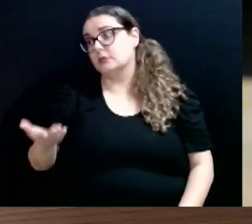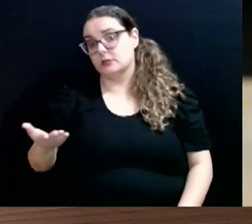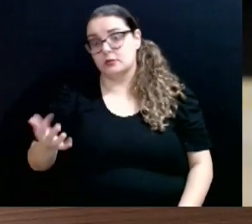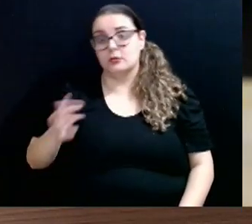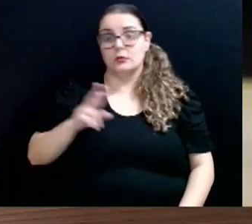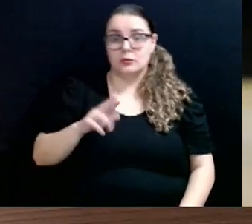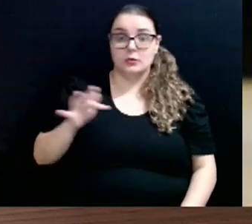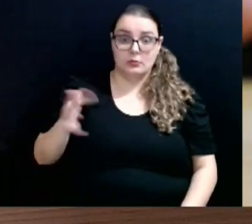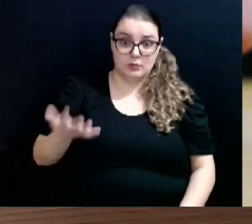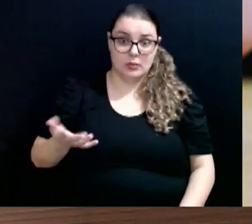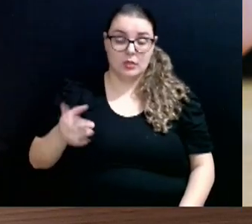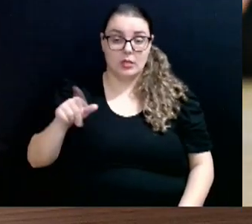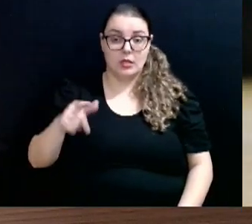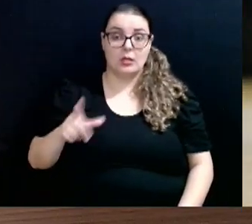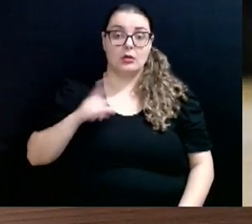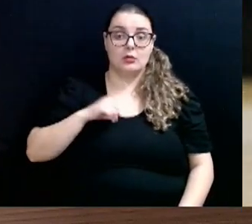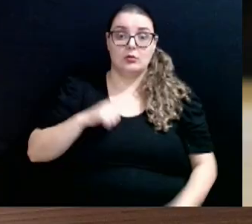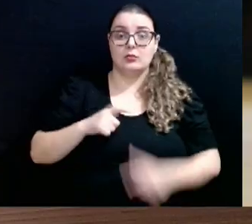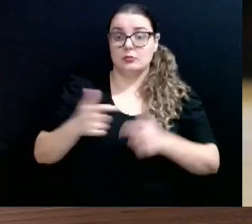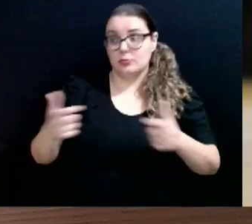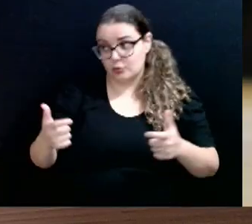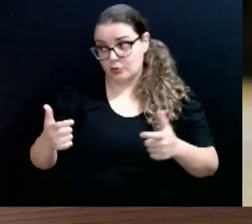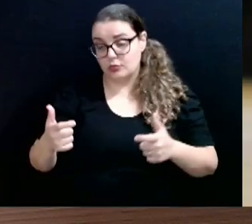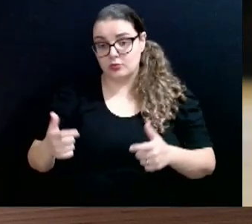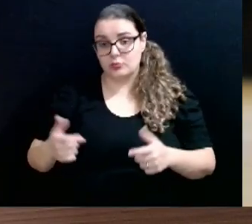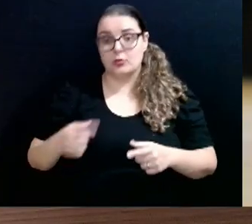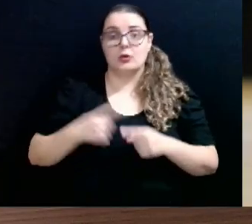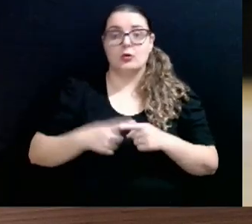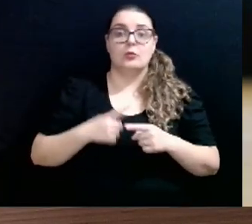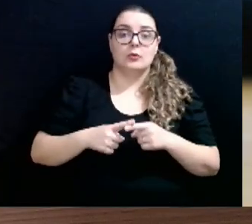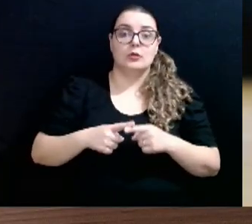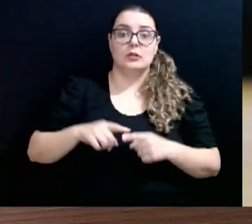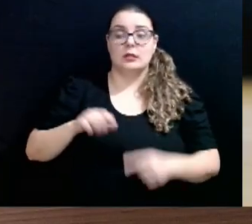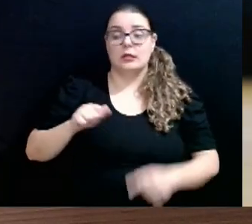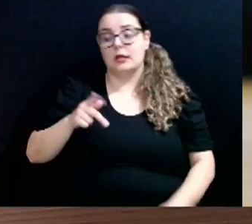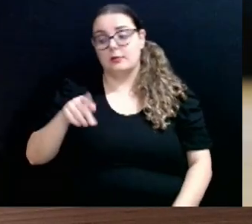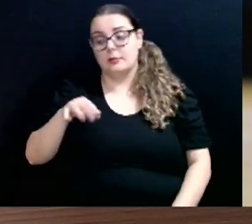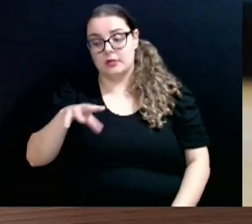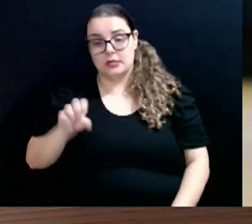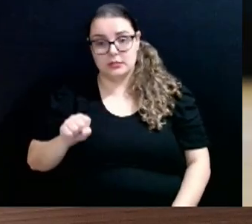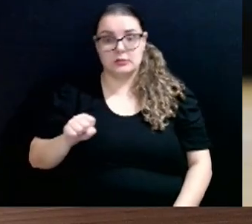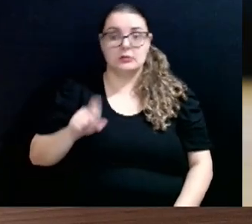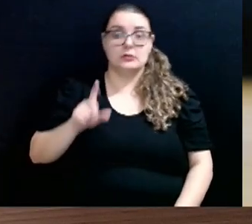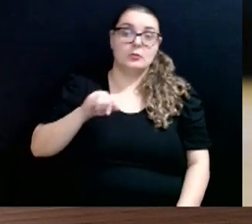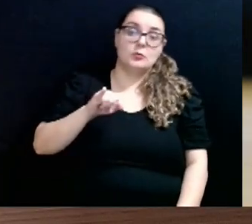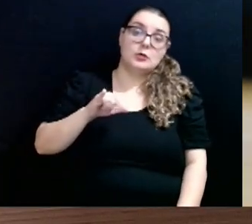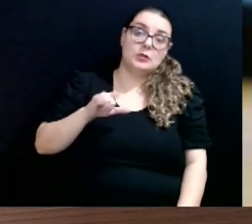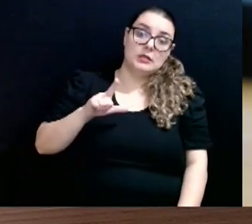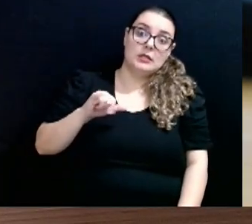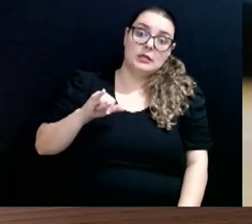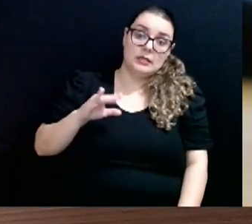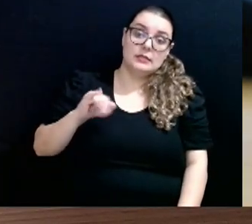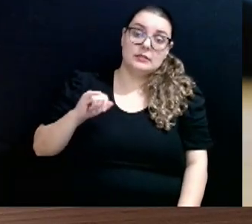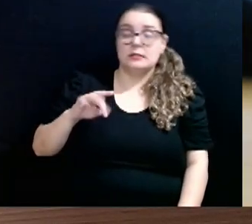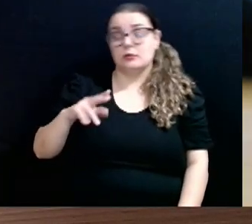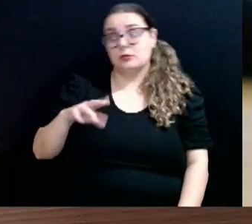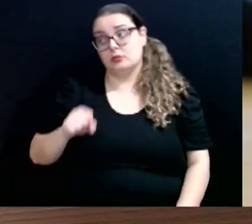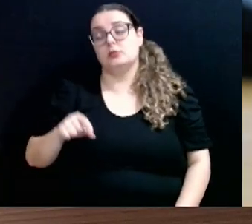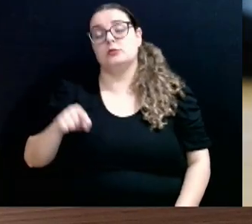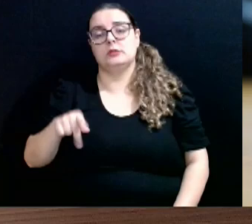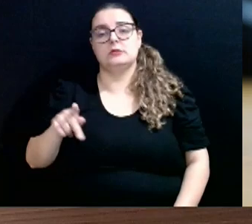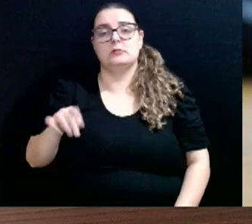onde tem o maior número de volume, né? Porque onde existem apreensões, então são por ilicitudes, e aí esses patrimônios eles vão a leilões.